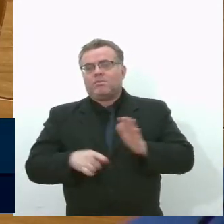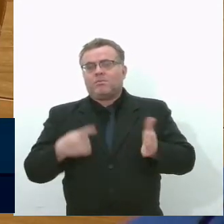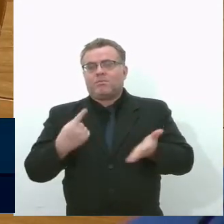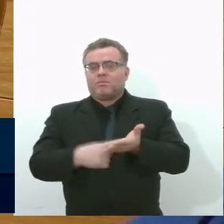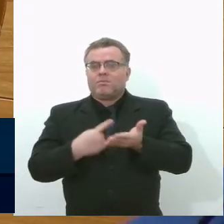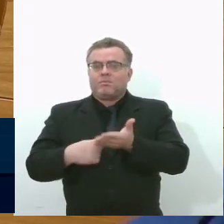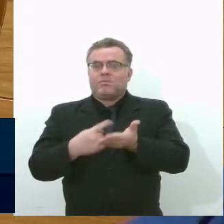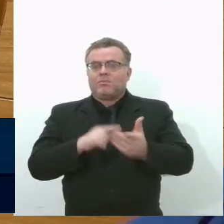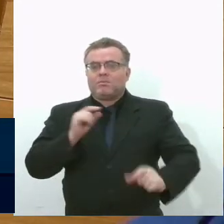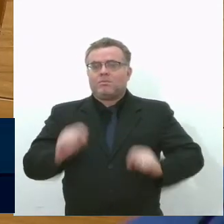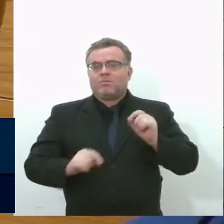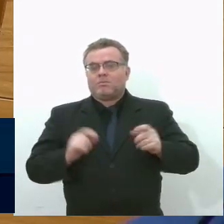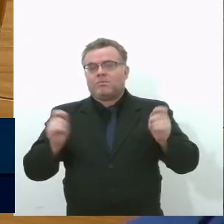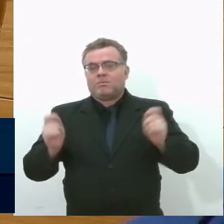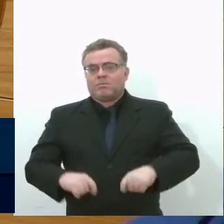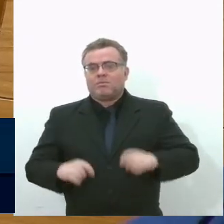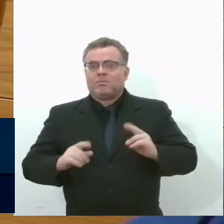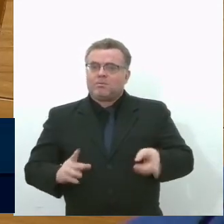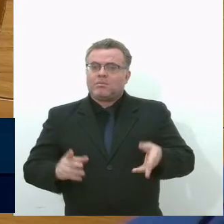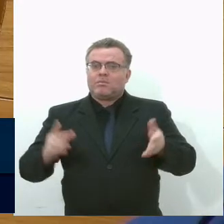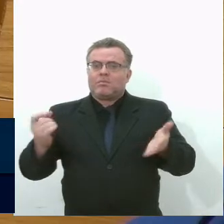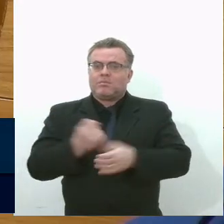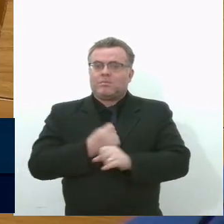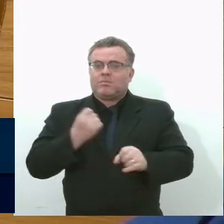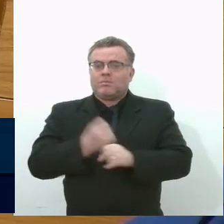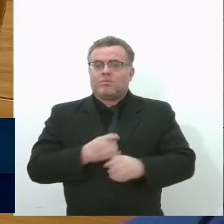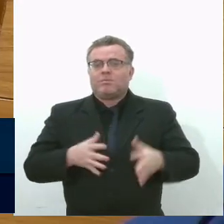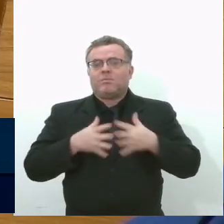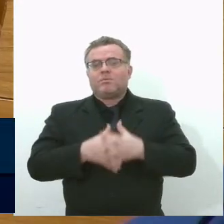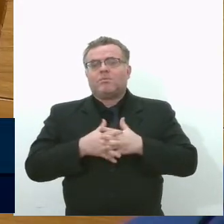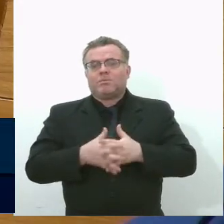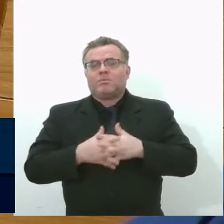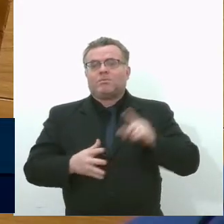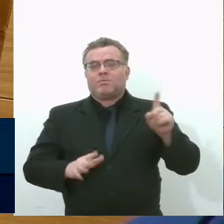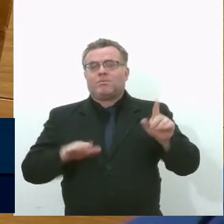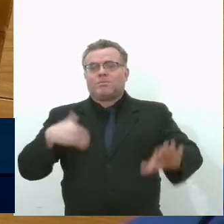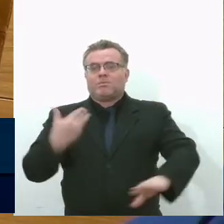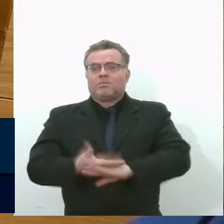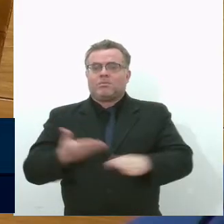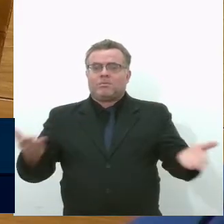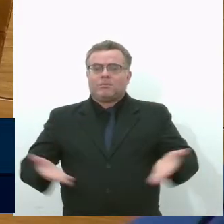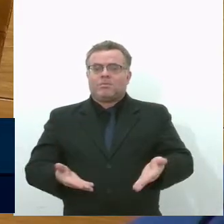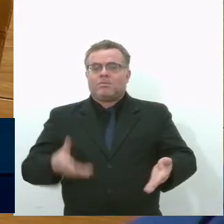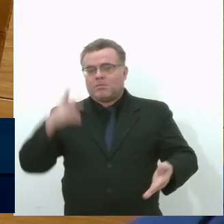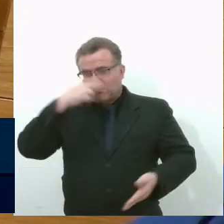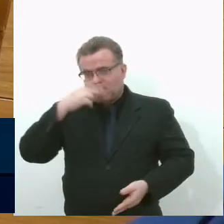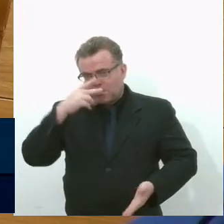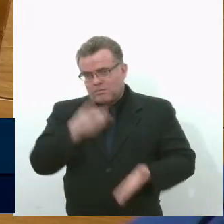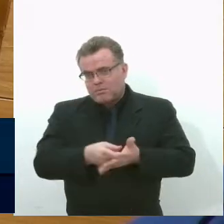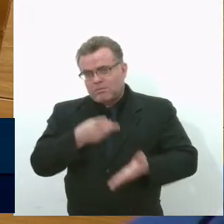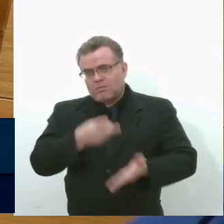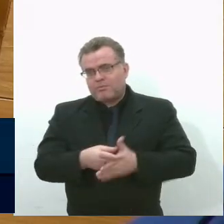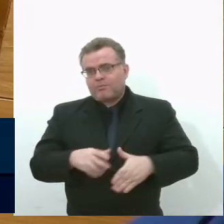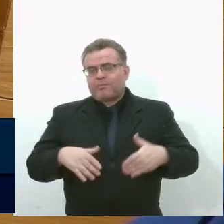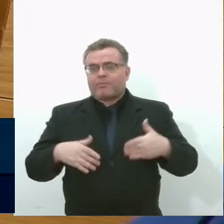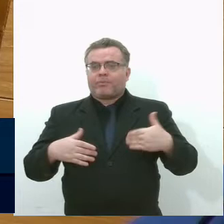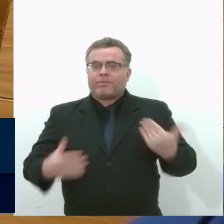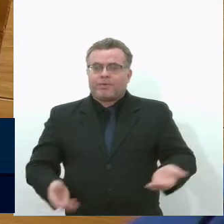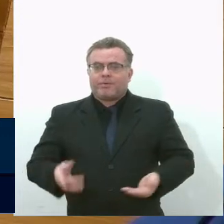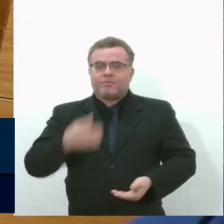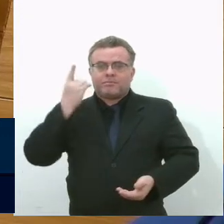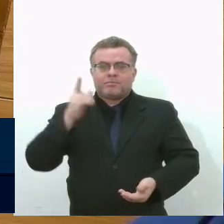deputado, e começou realmente aquelas confusões todas, que até hoje aí está do jeito que está. Então, quando o Gilmar falou que a Assembleia